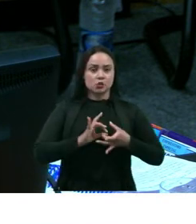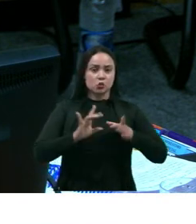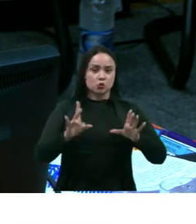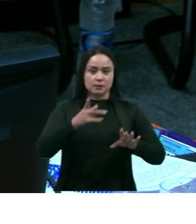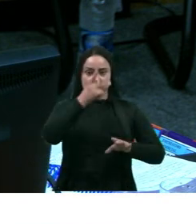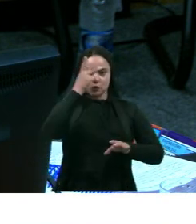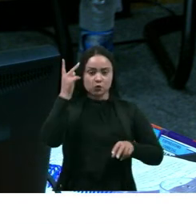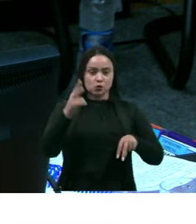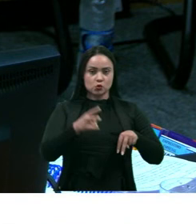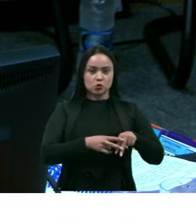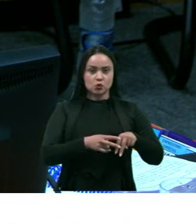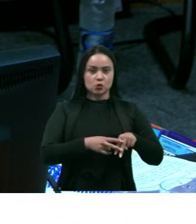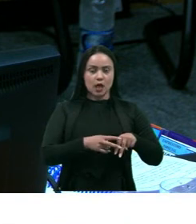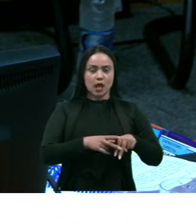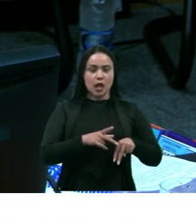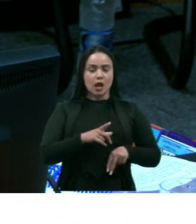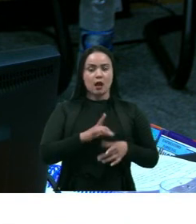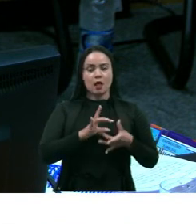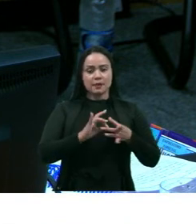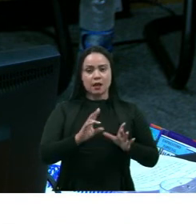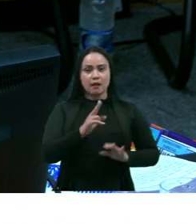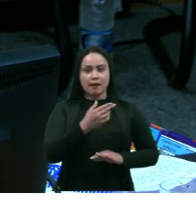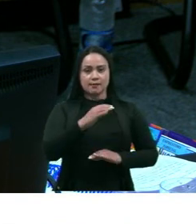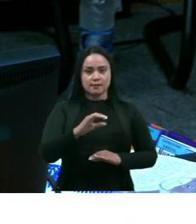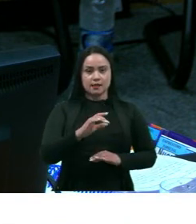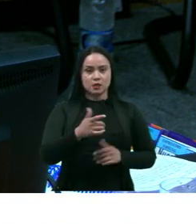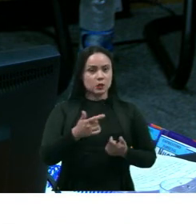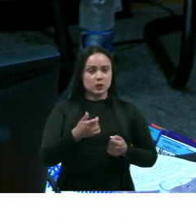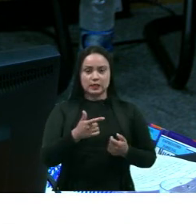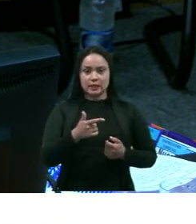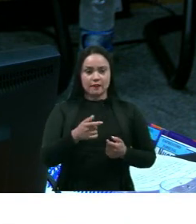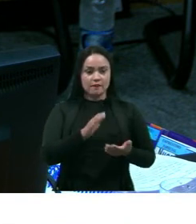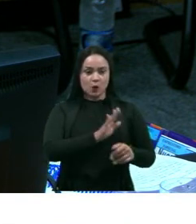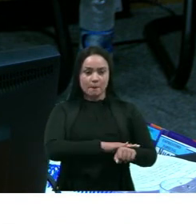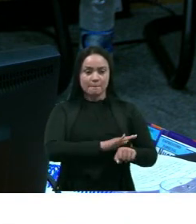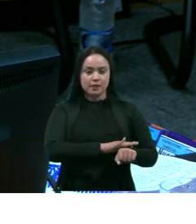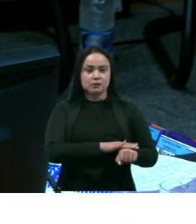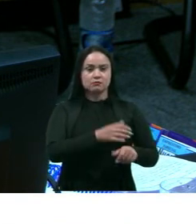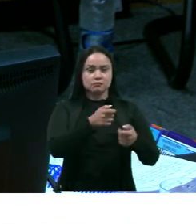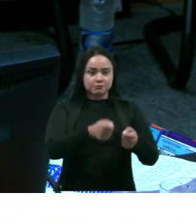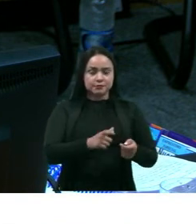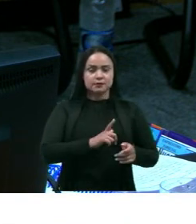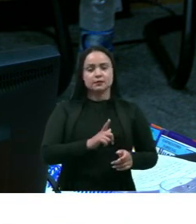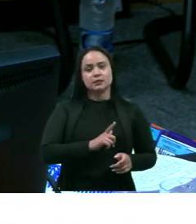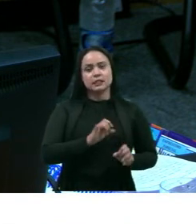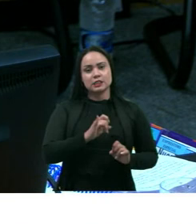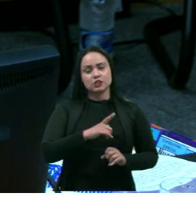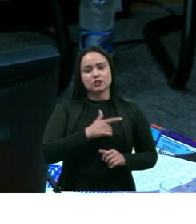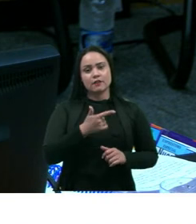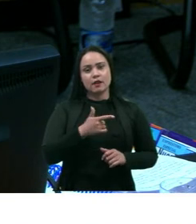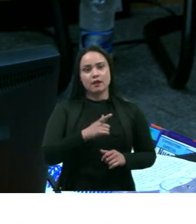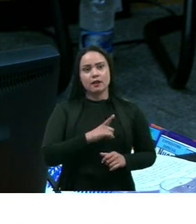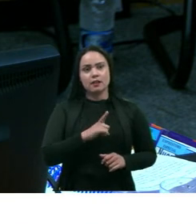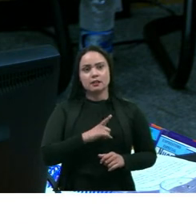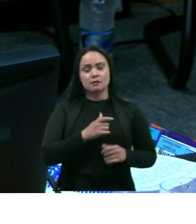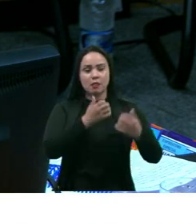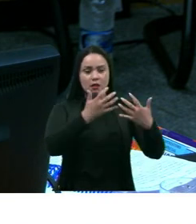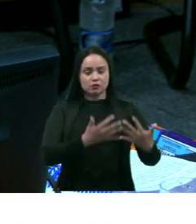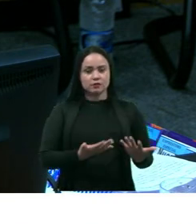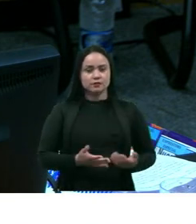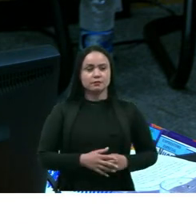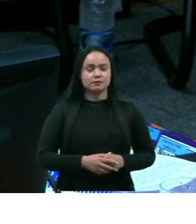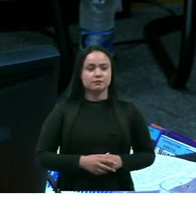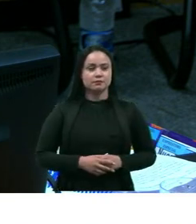do agente deferida em liminar neste habeas corpus não foi cumprida tempestivamente, sem que houvesse alguma justificativa,